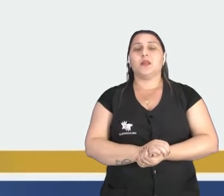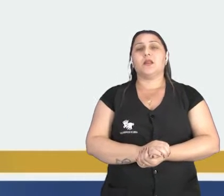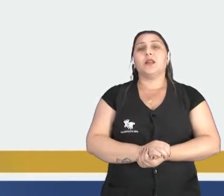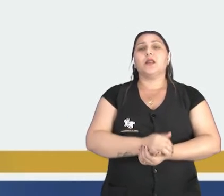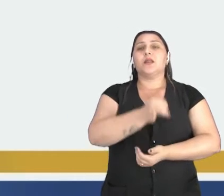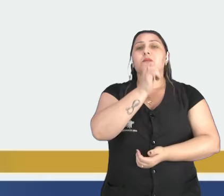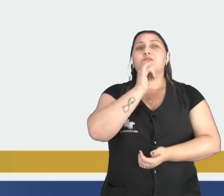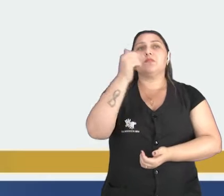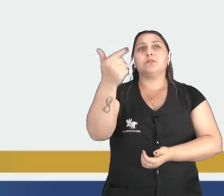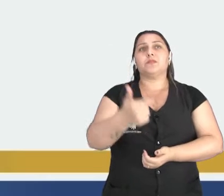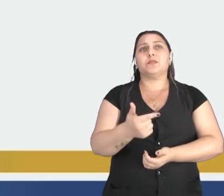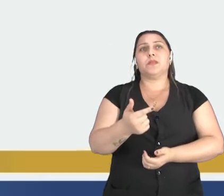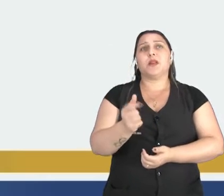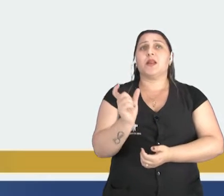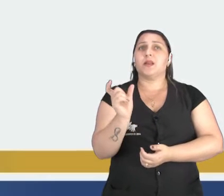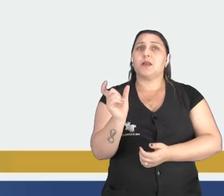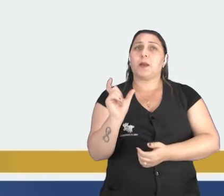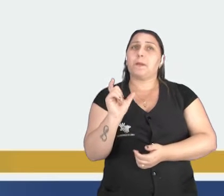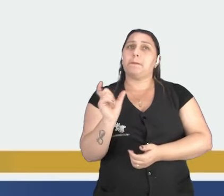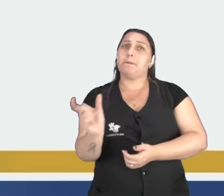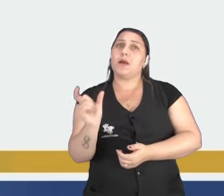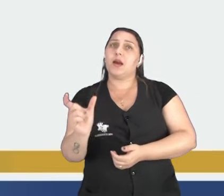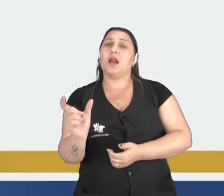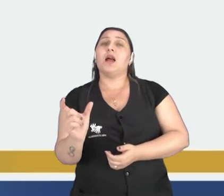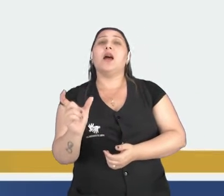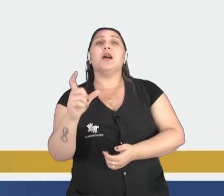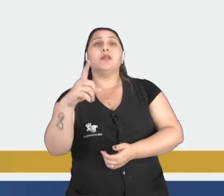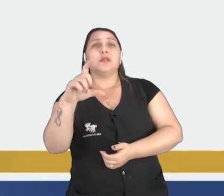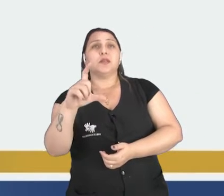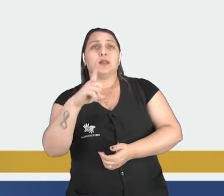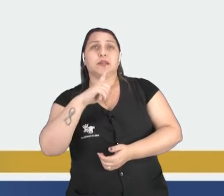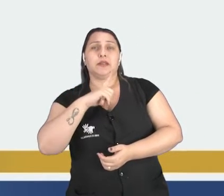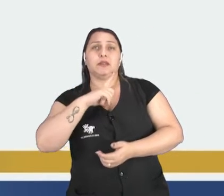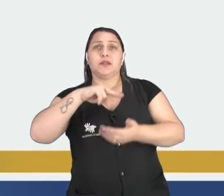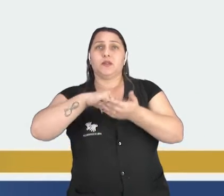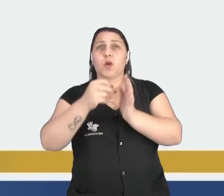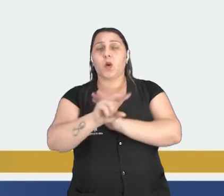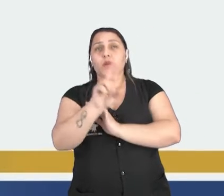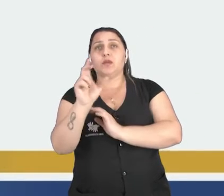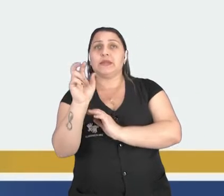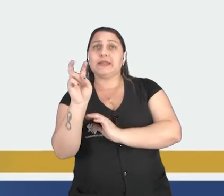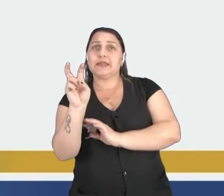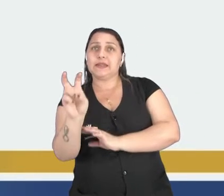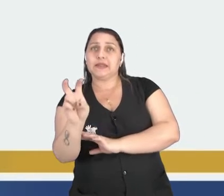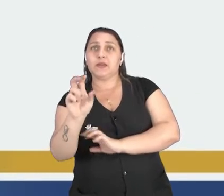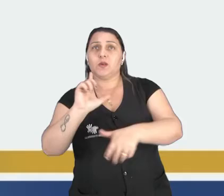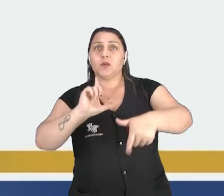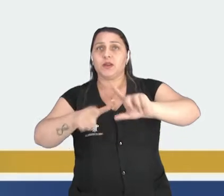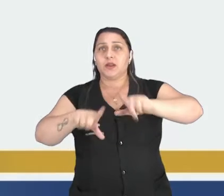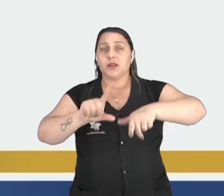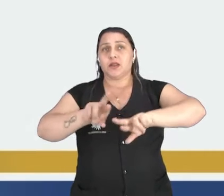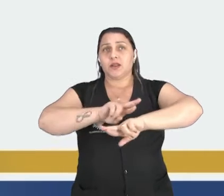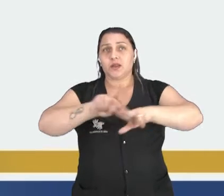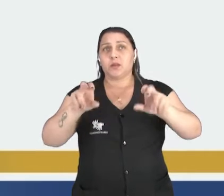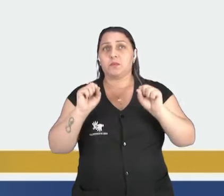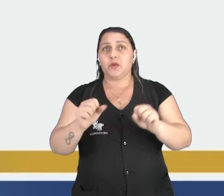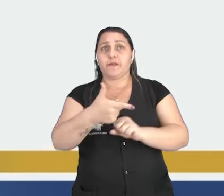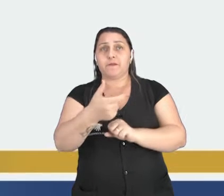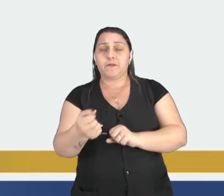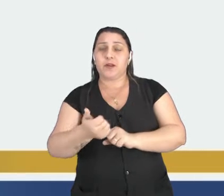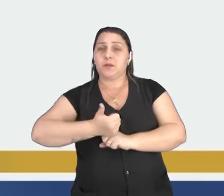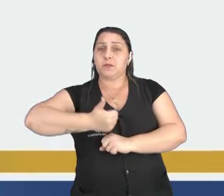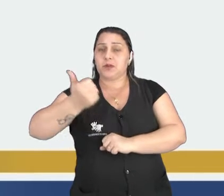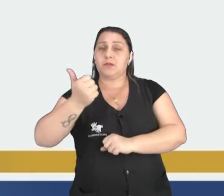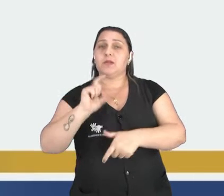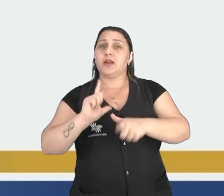Exemplo 2. Quantas palavras com sentido ou não, de 5 letras distintas, podemos formar com as 20 primeiras letras